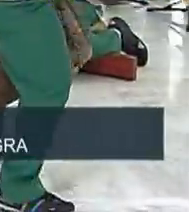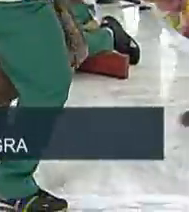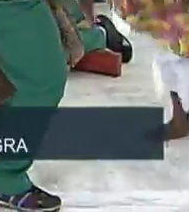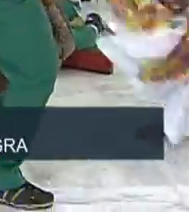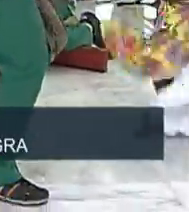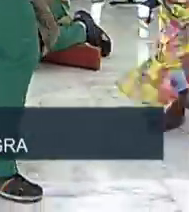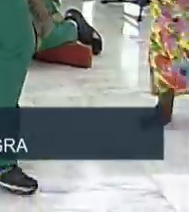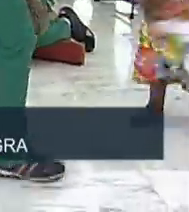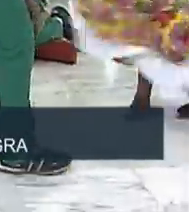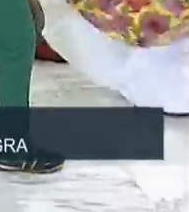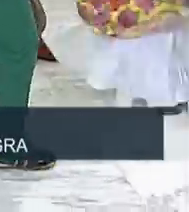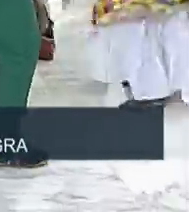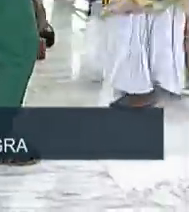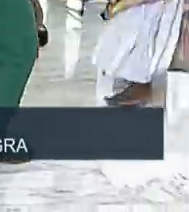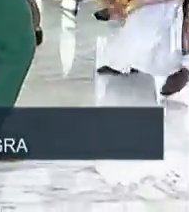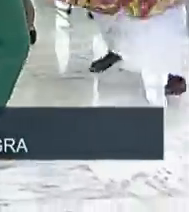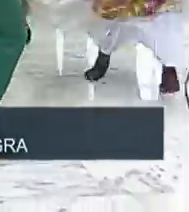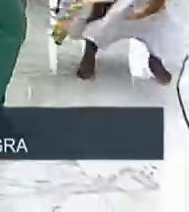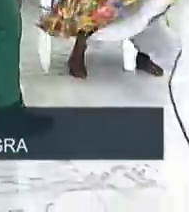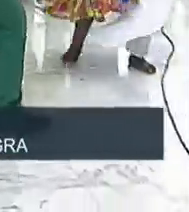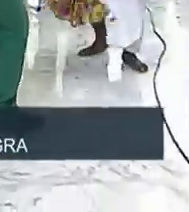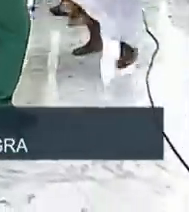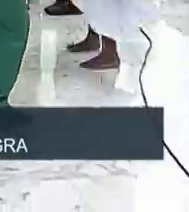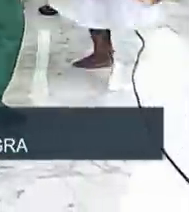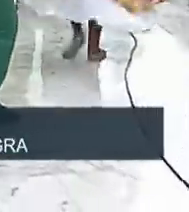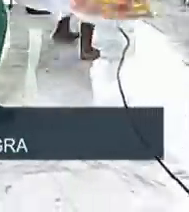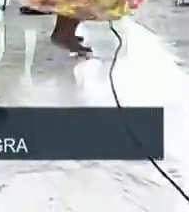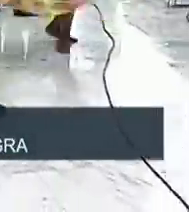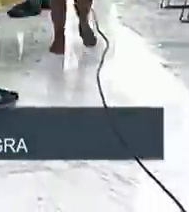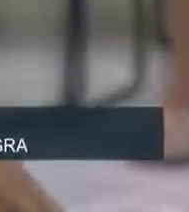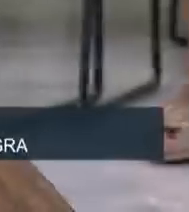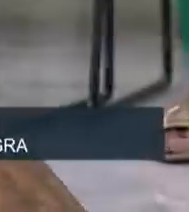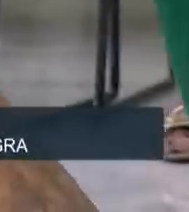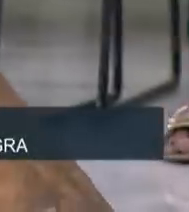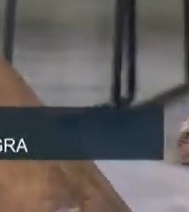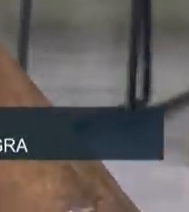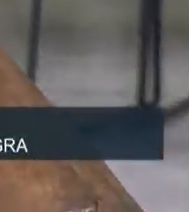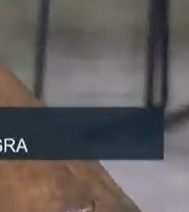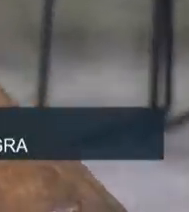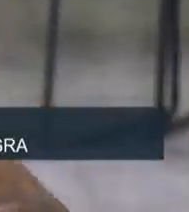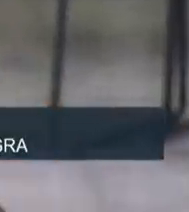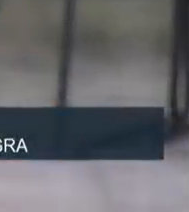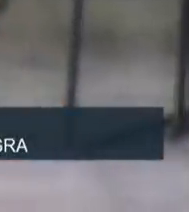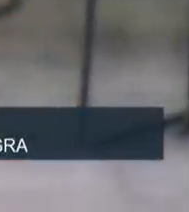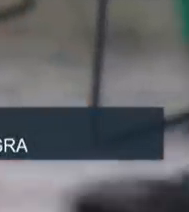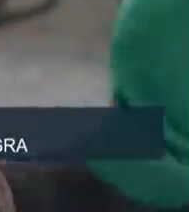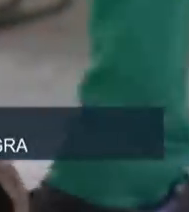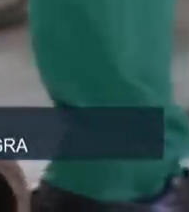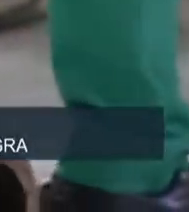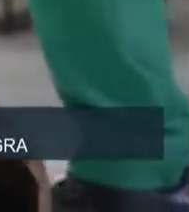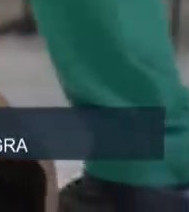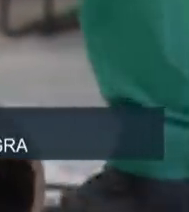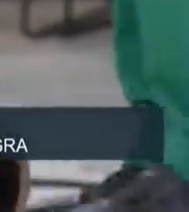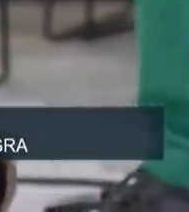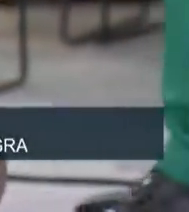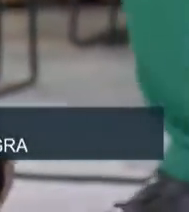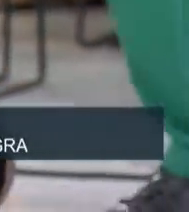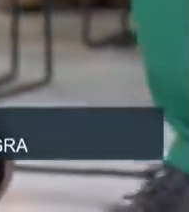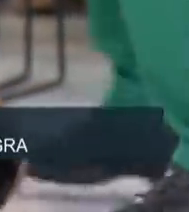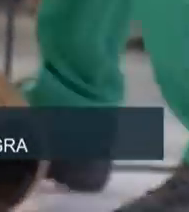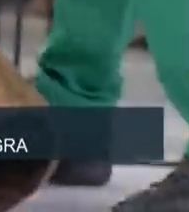vou embora eu já vou Ô na vila de São Vicente rdio fala toda hora na vila de São Vicente Ráo